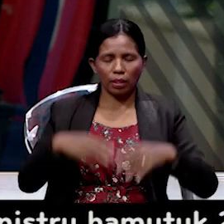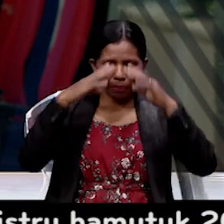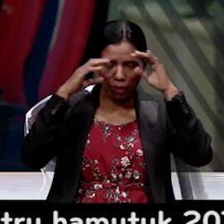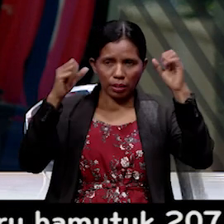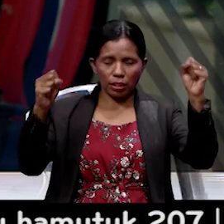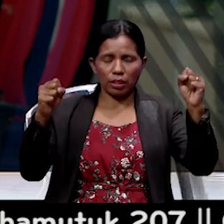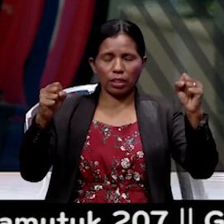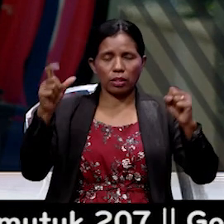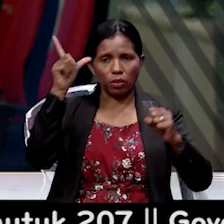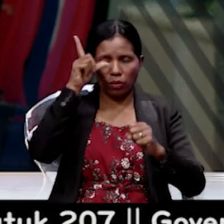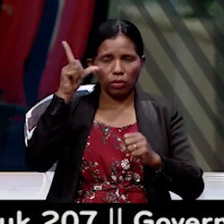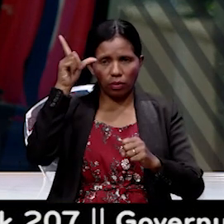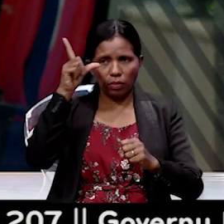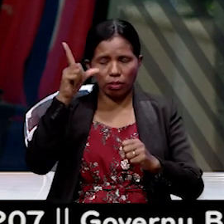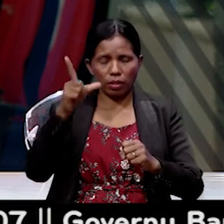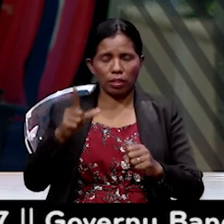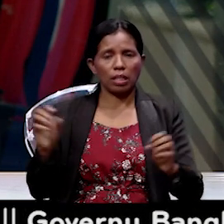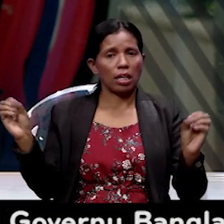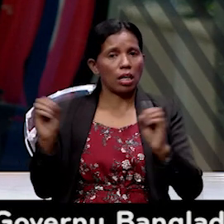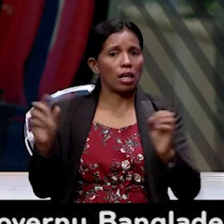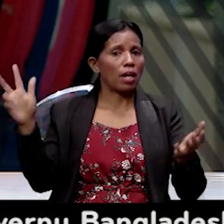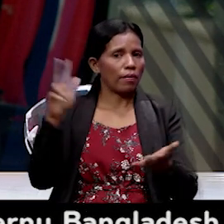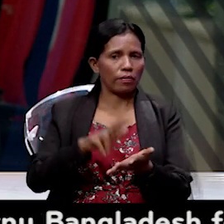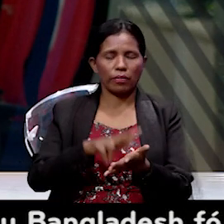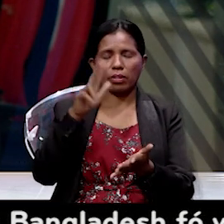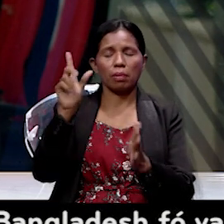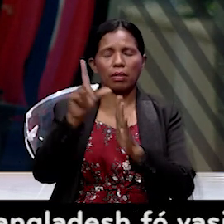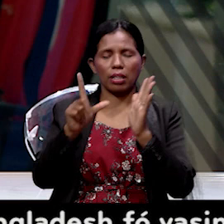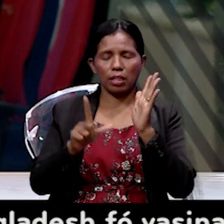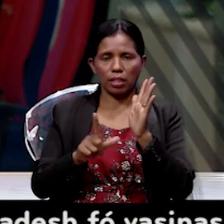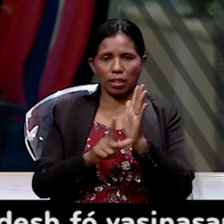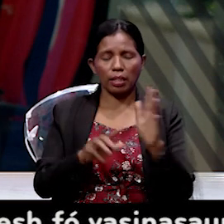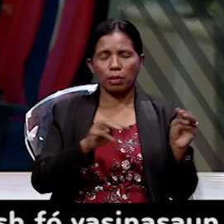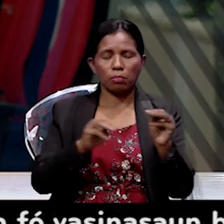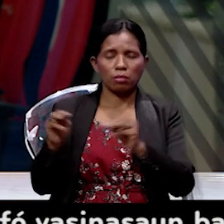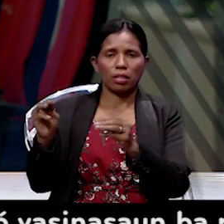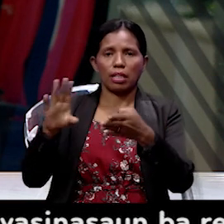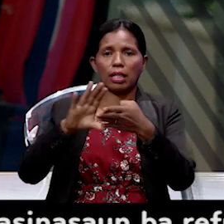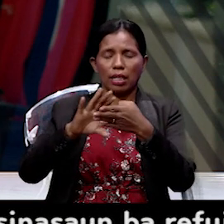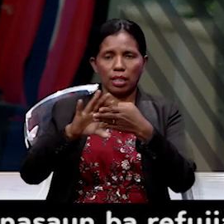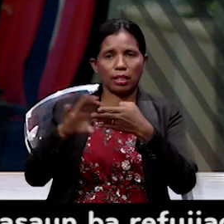Francisco Guterres Luolo veta a alteração da HULUC pela Lei Recenseamento Eleitoral.